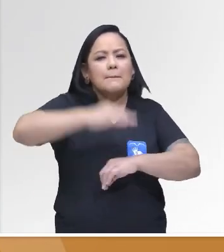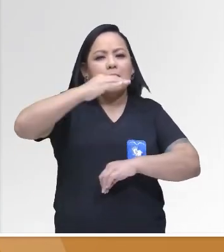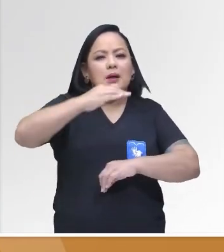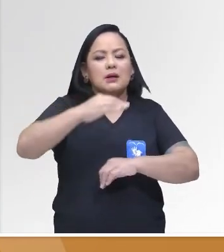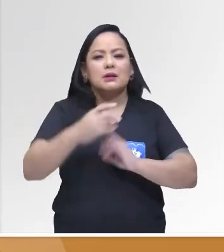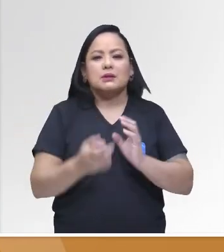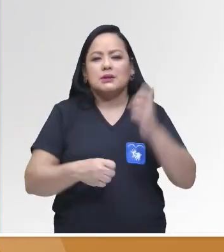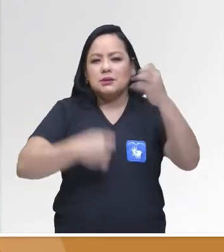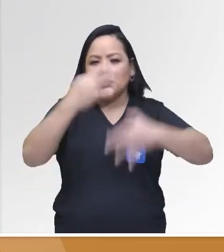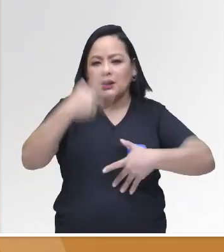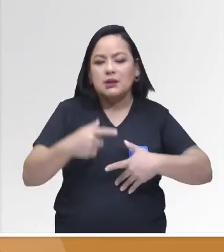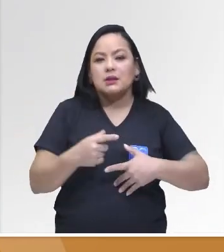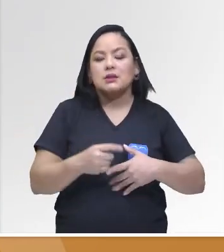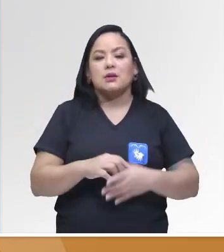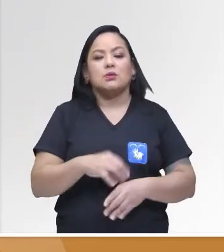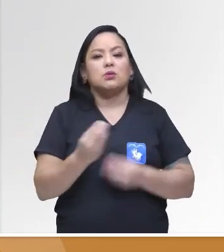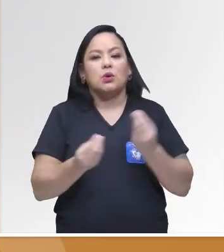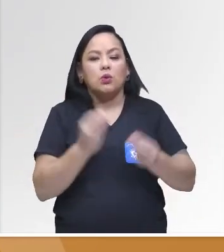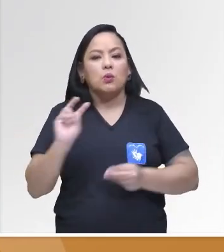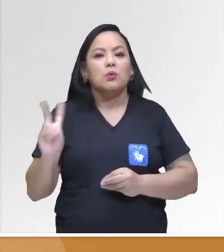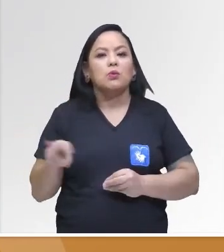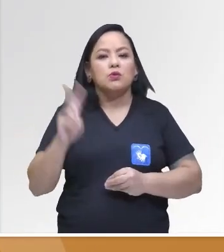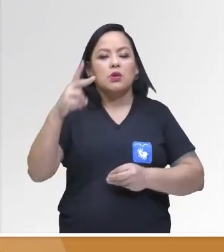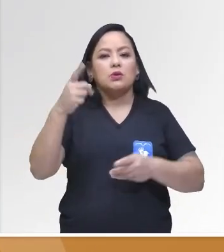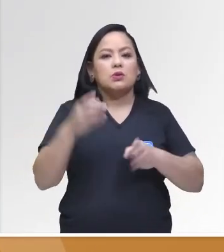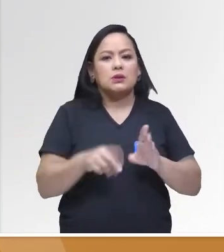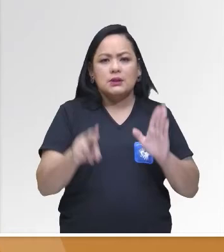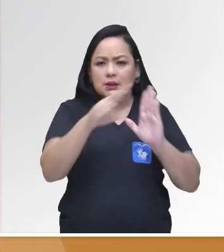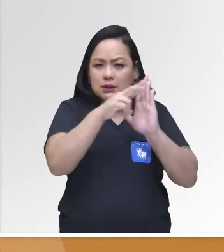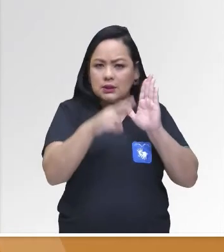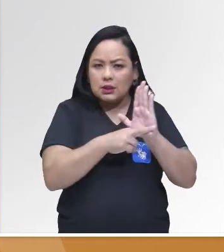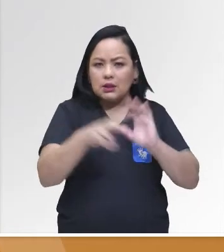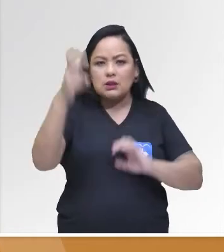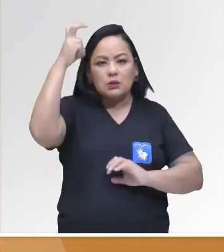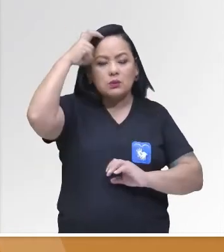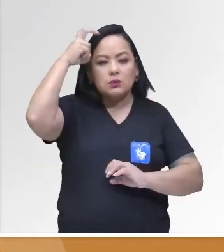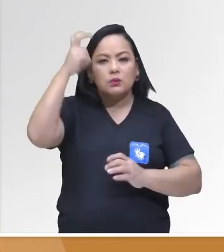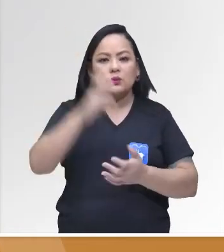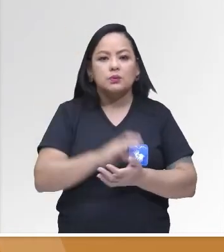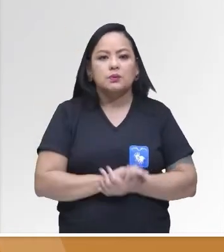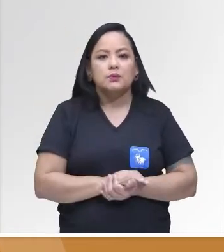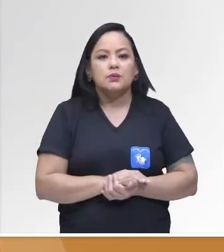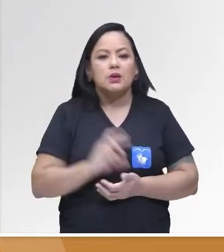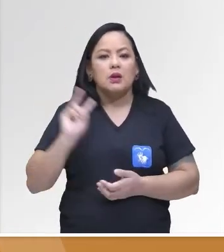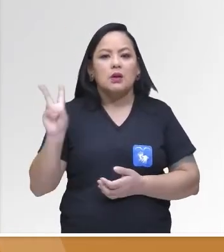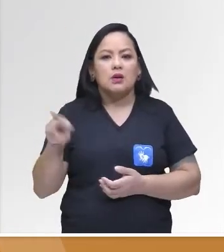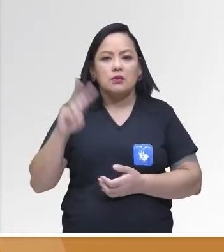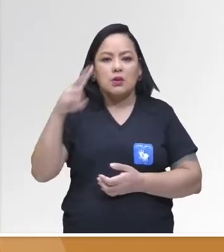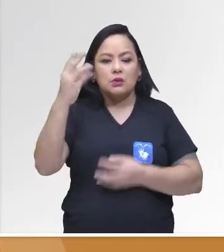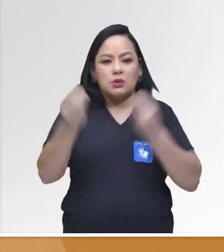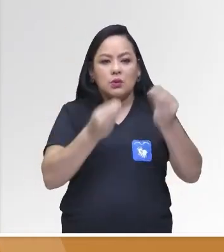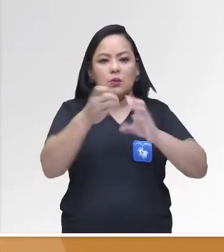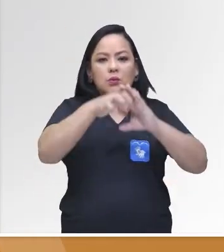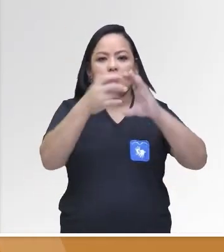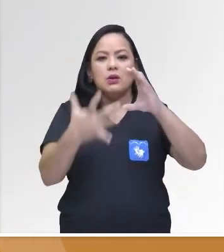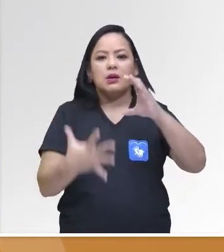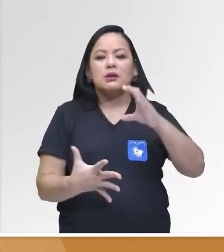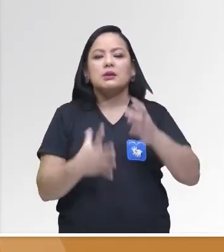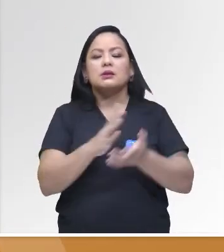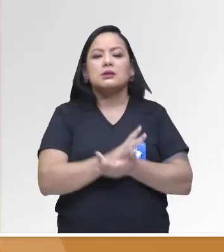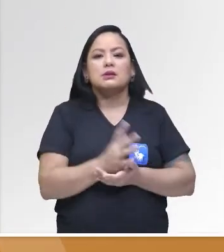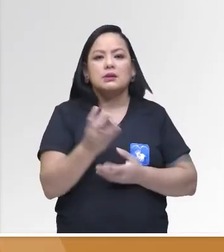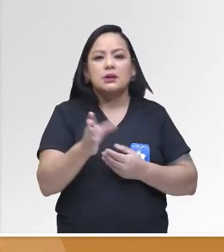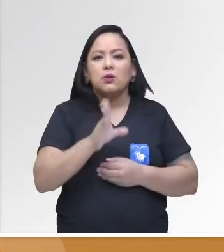que são os valores e as normas da cultura. Valores são características que